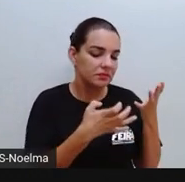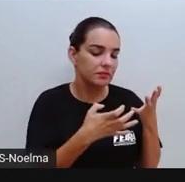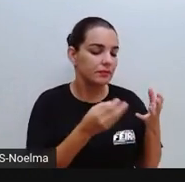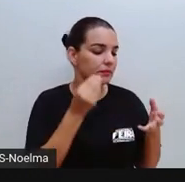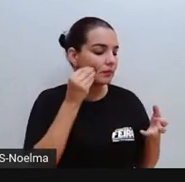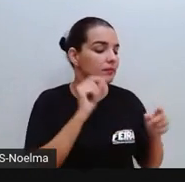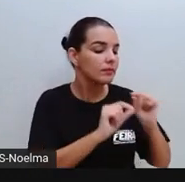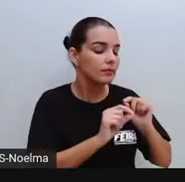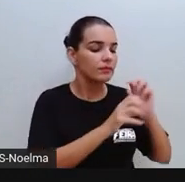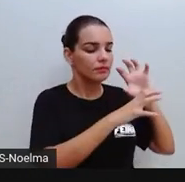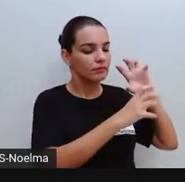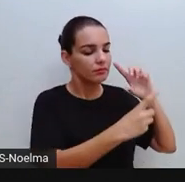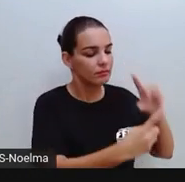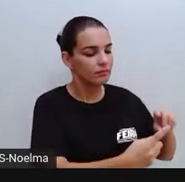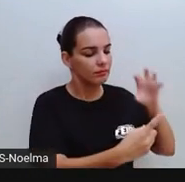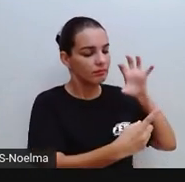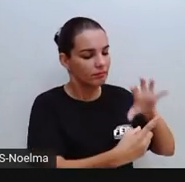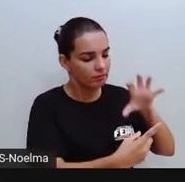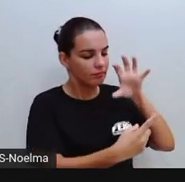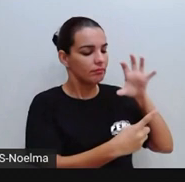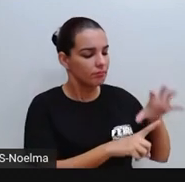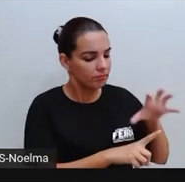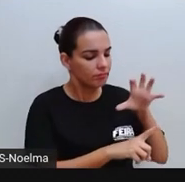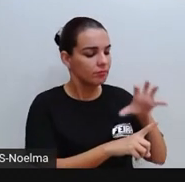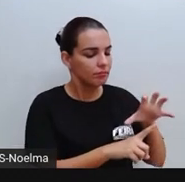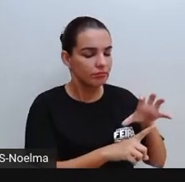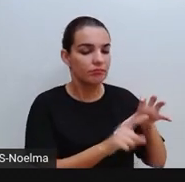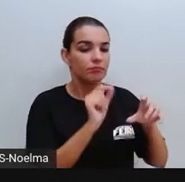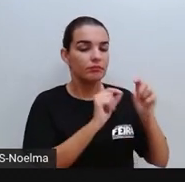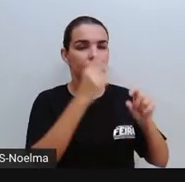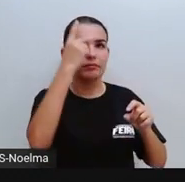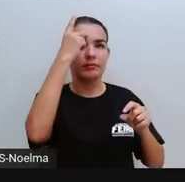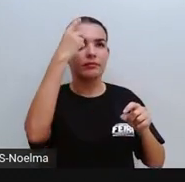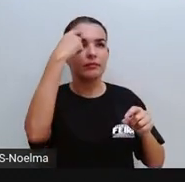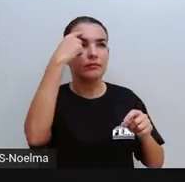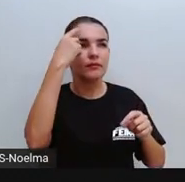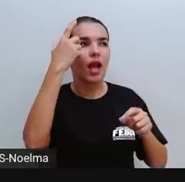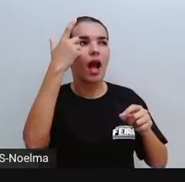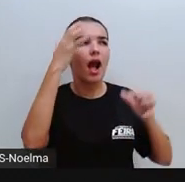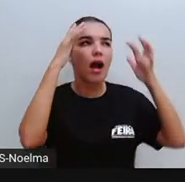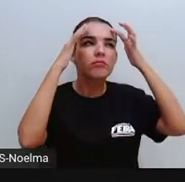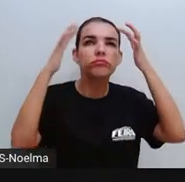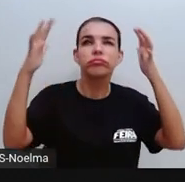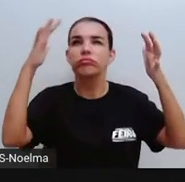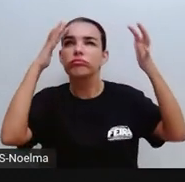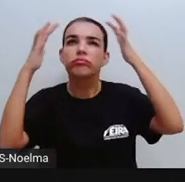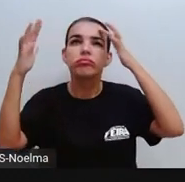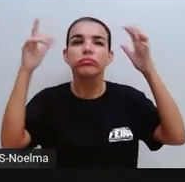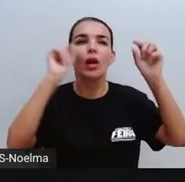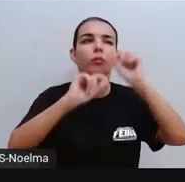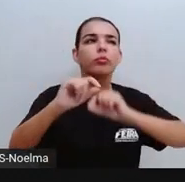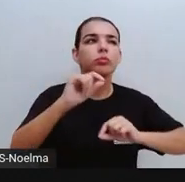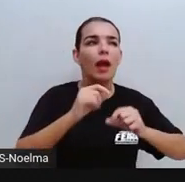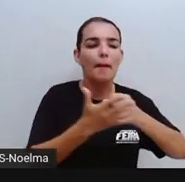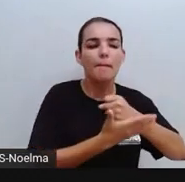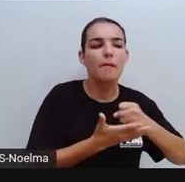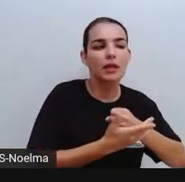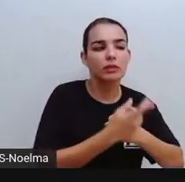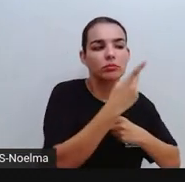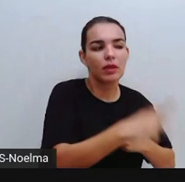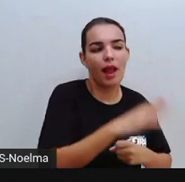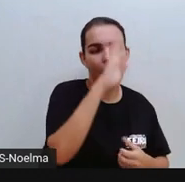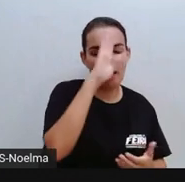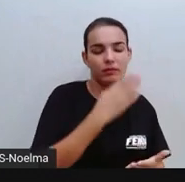mostrar passar opinião dela tenta fazer a pessoa que está assistindo refletir em cima do que ela